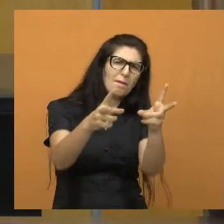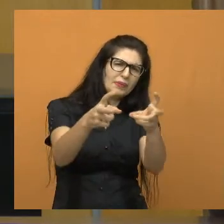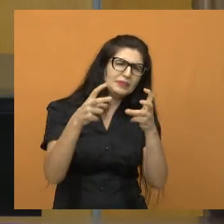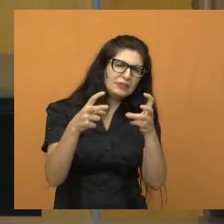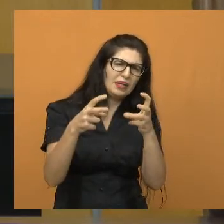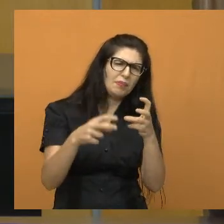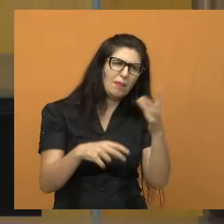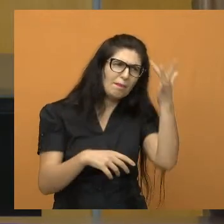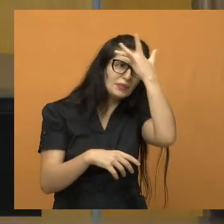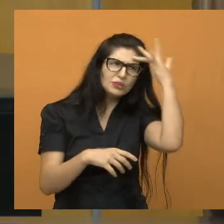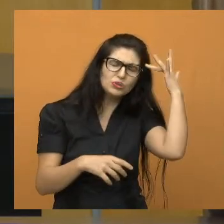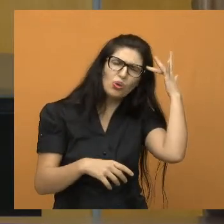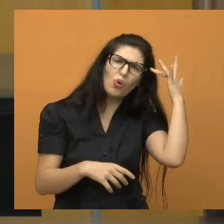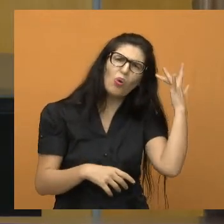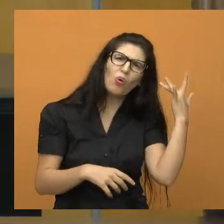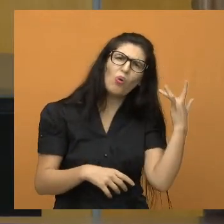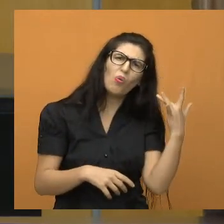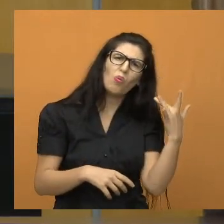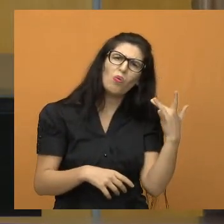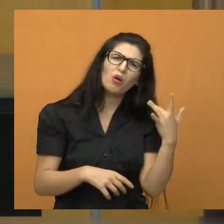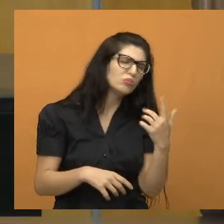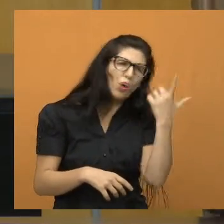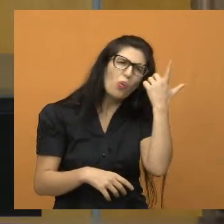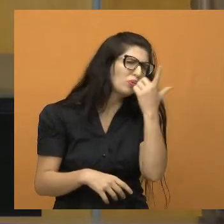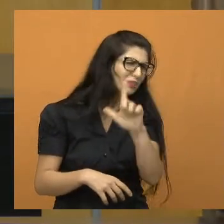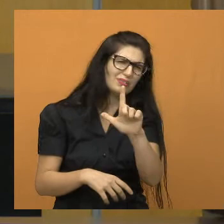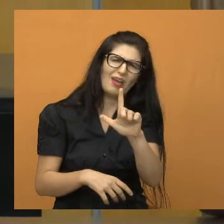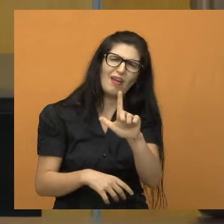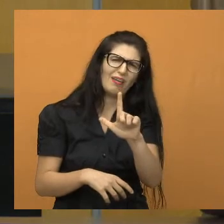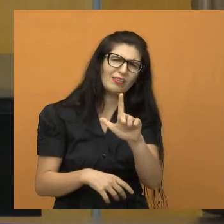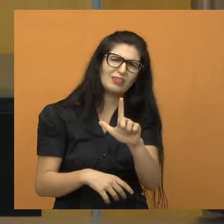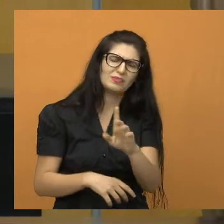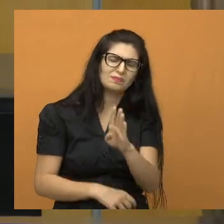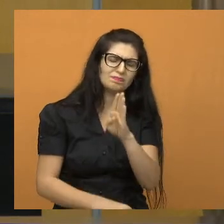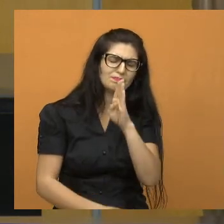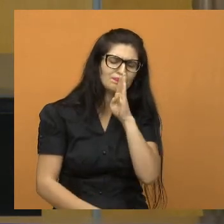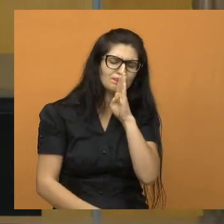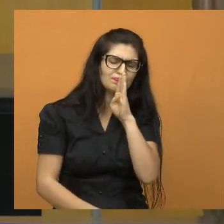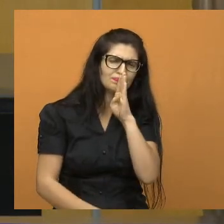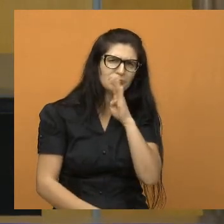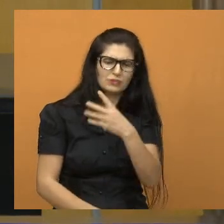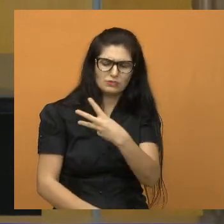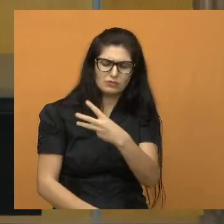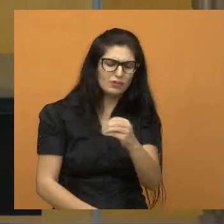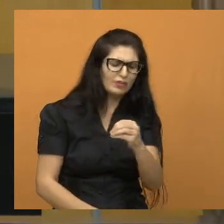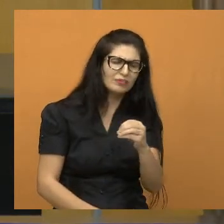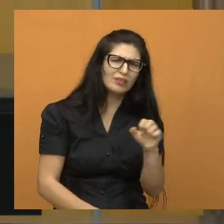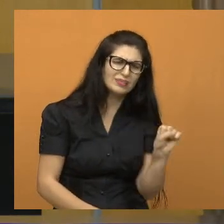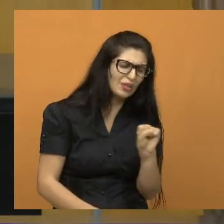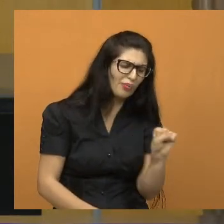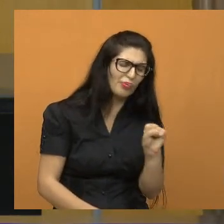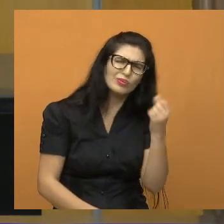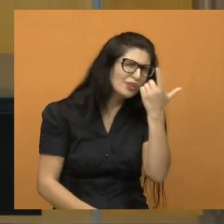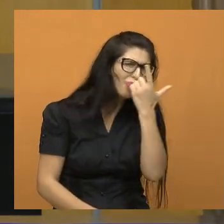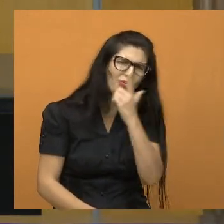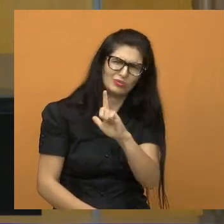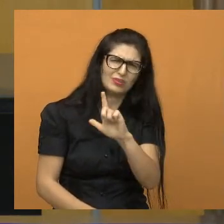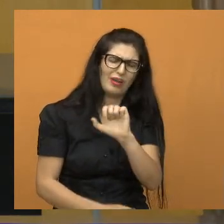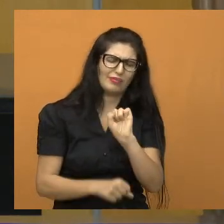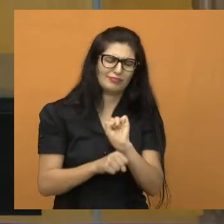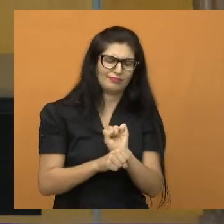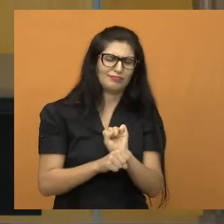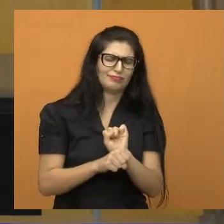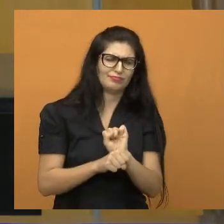30 segundos quietinho. Que dificuldade. Então, a gente precisa também trabalhar a gente,